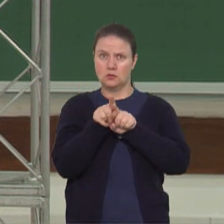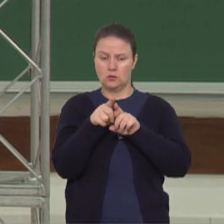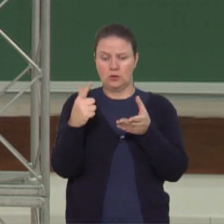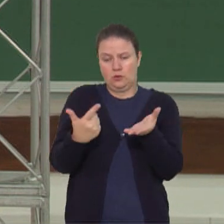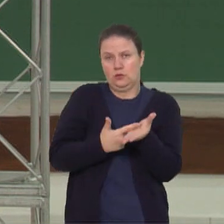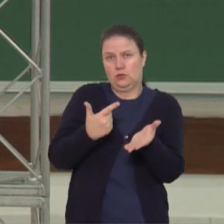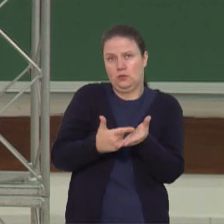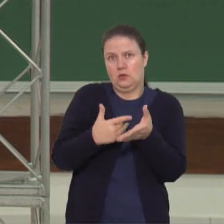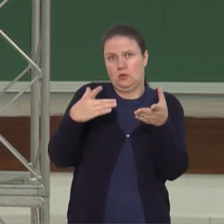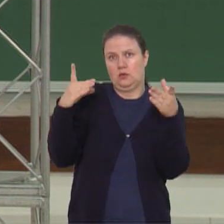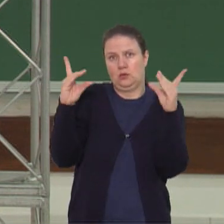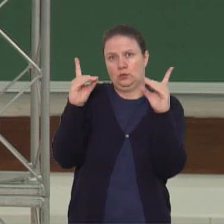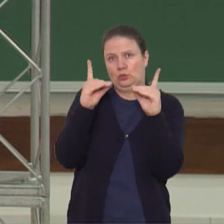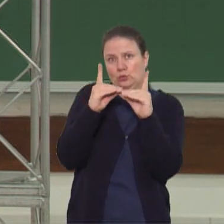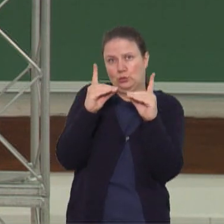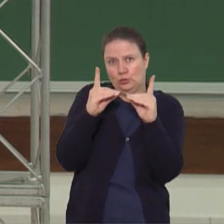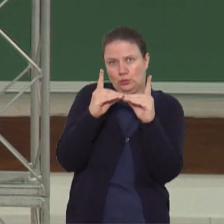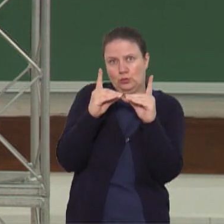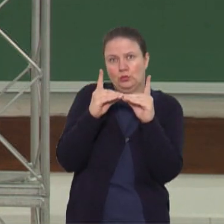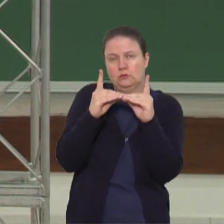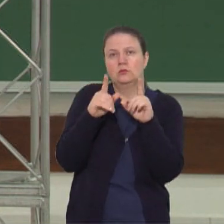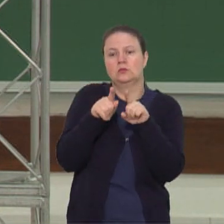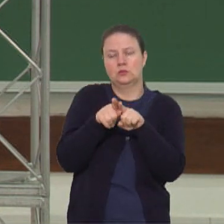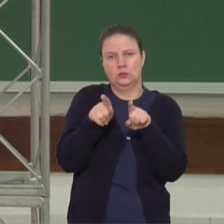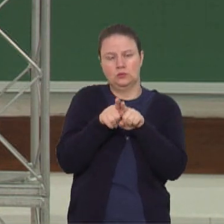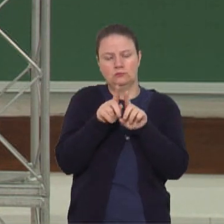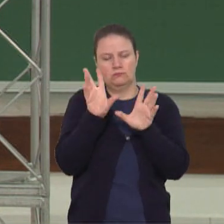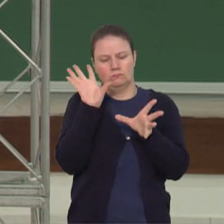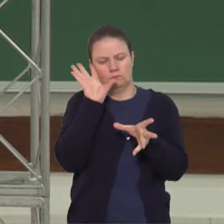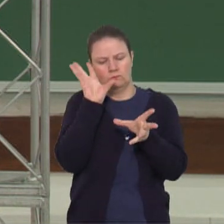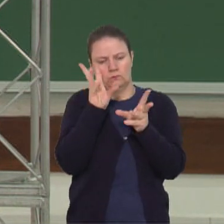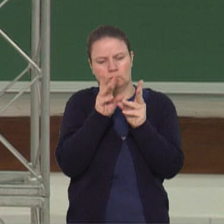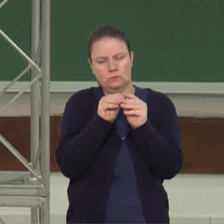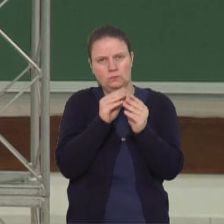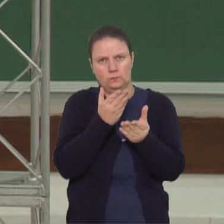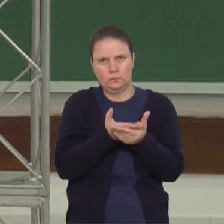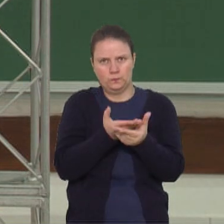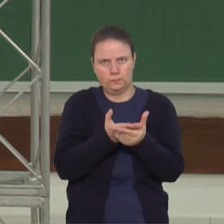livro didático de vocês, para aqueles que quiserem dar uma revisada.